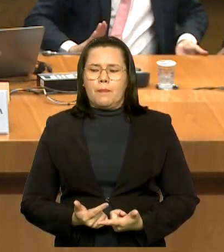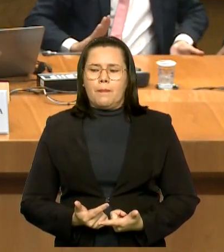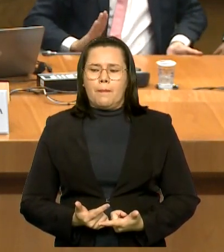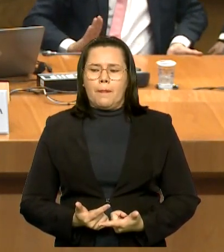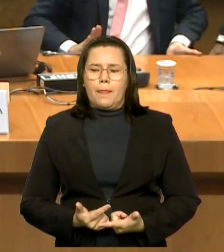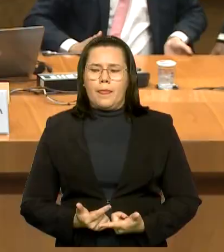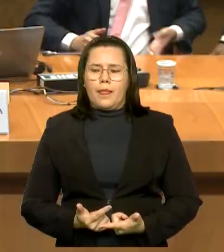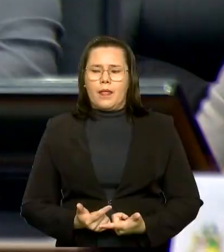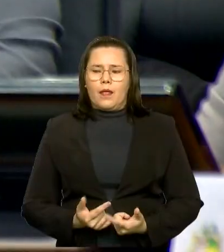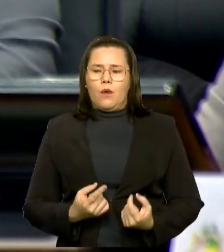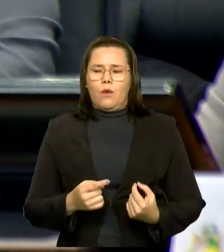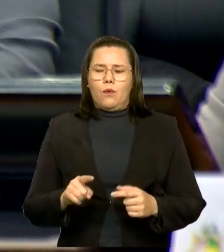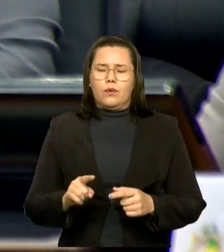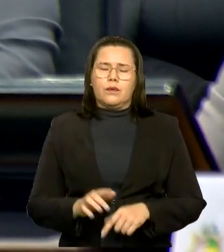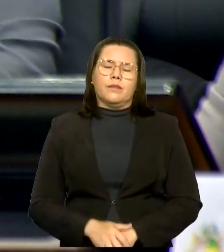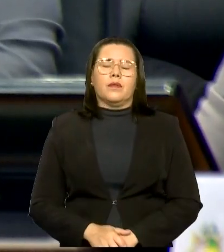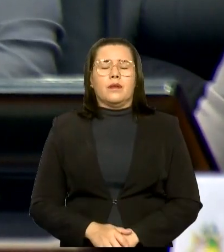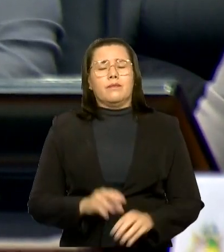Parecer número